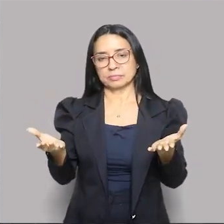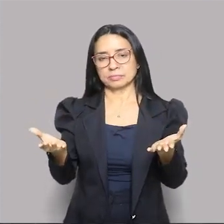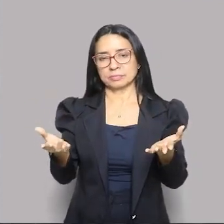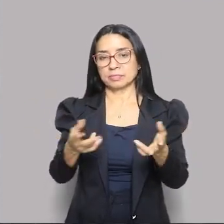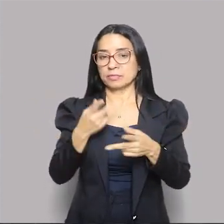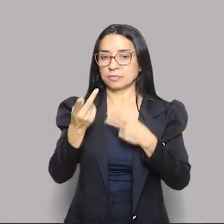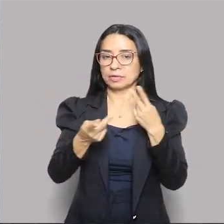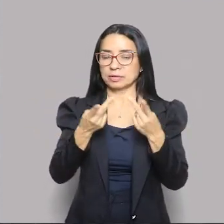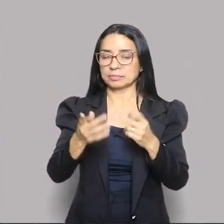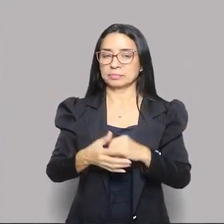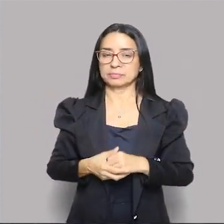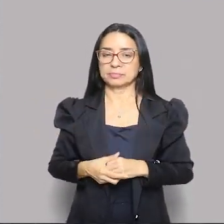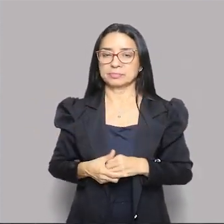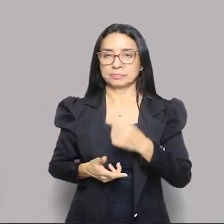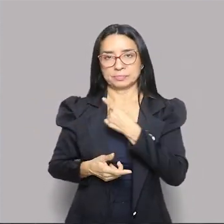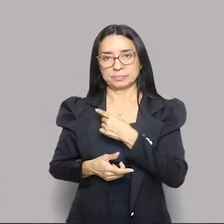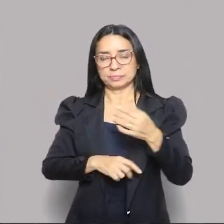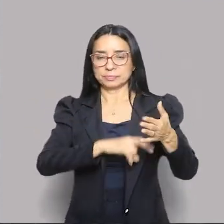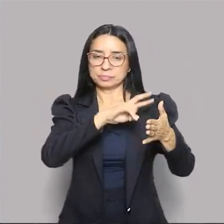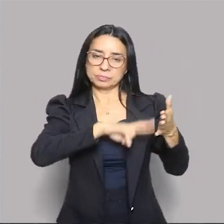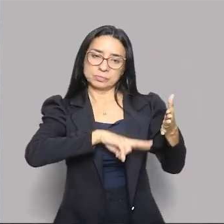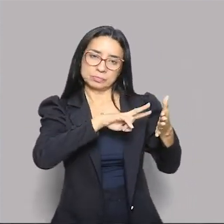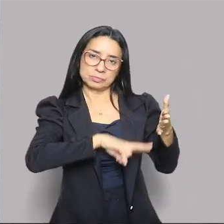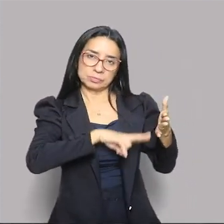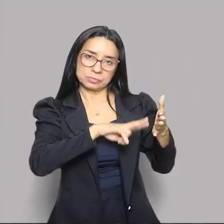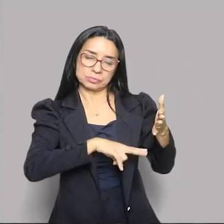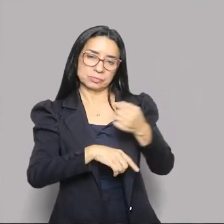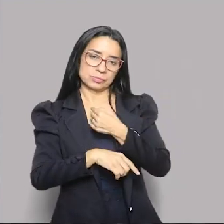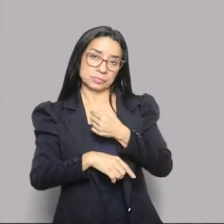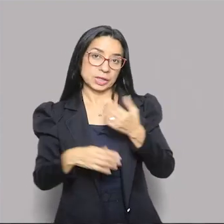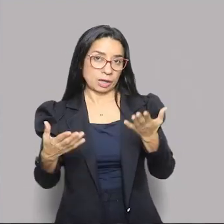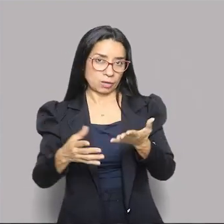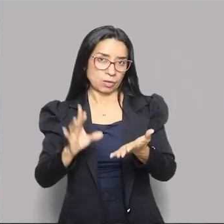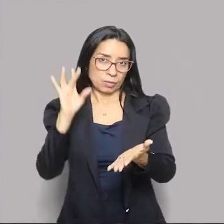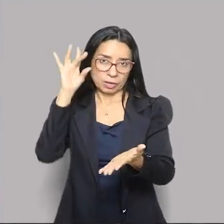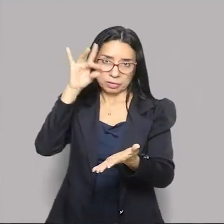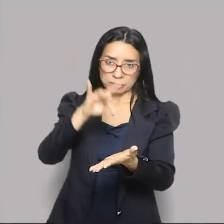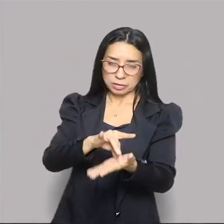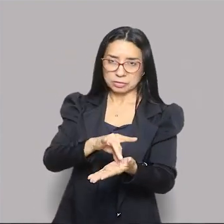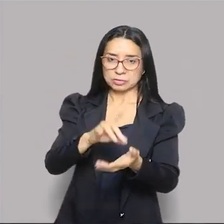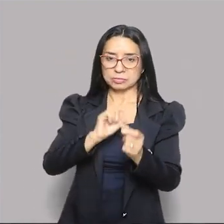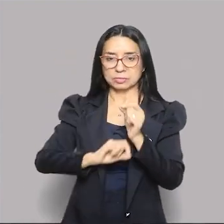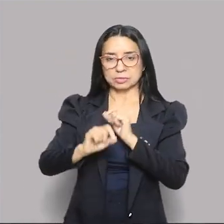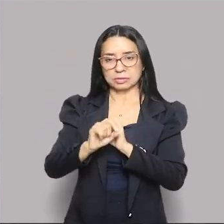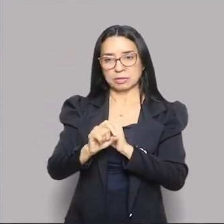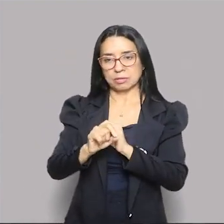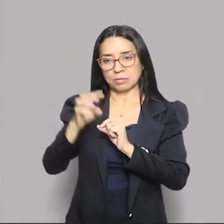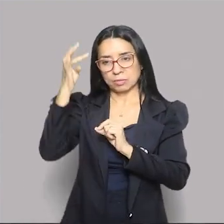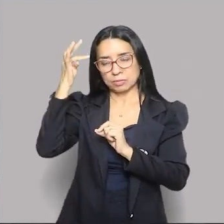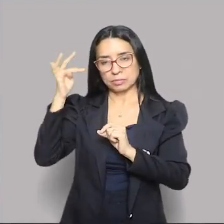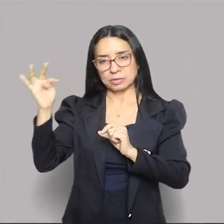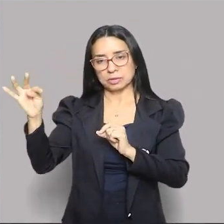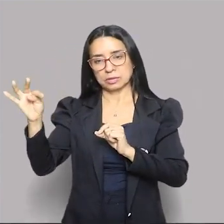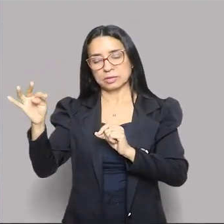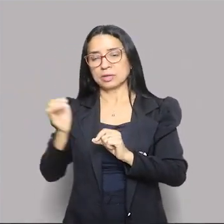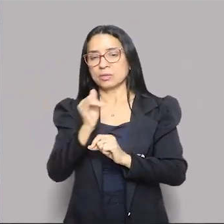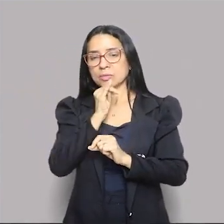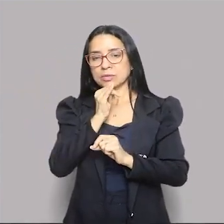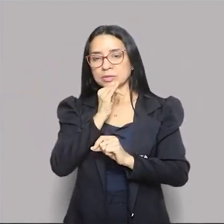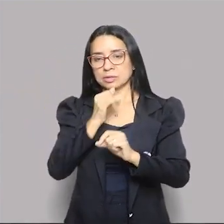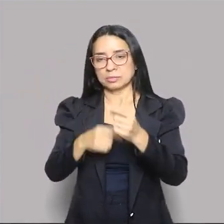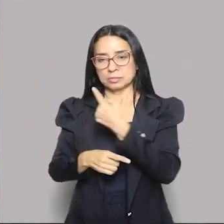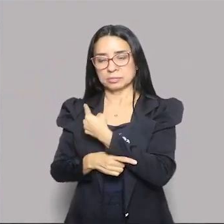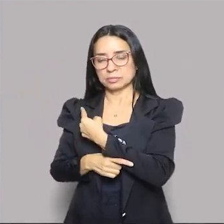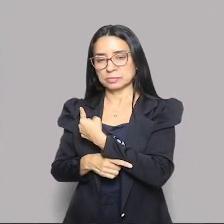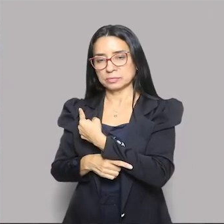ver. Nesse segmento, aí eu utilizo uma legitimação, vamos utilizar como exemplo, mais uma vez, Zygmunt Bauman,